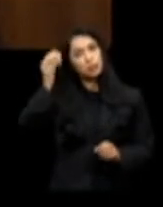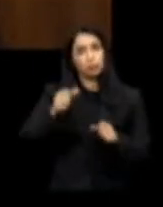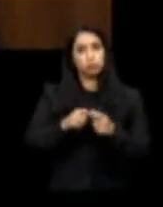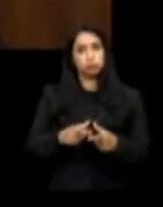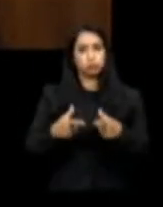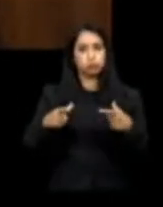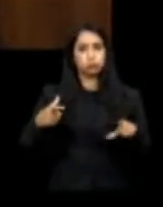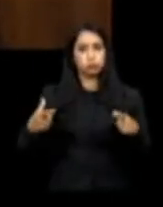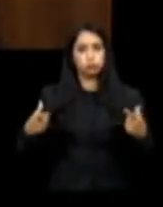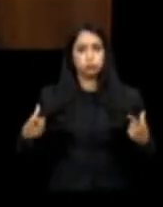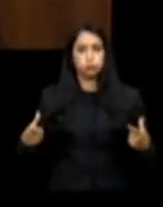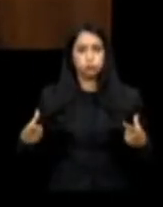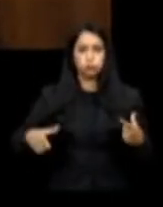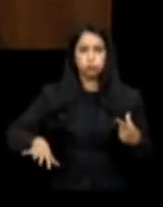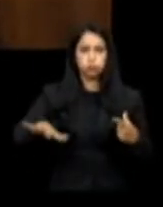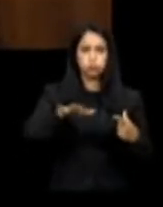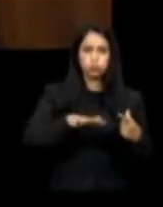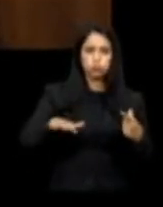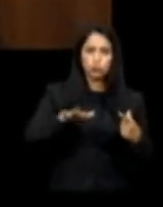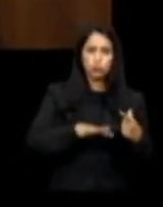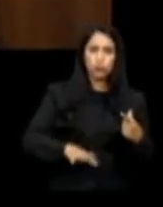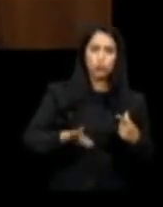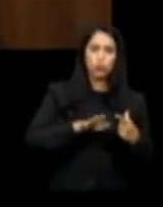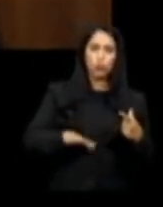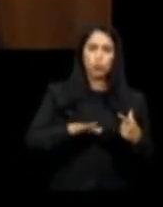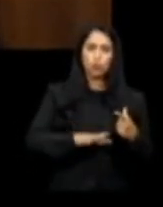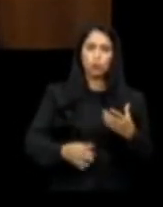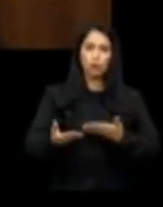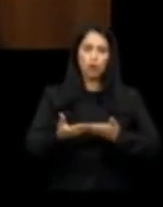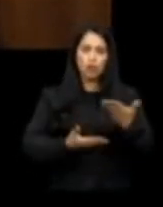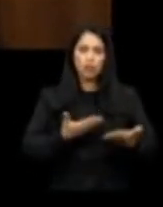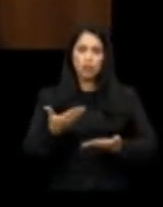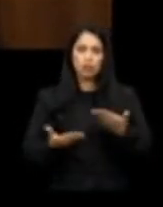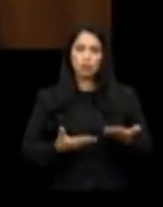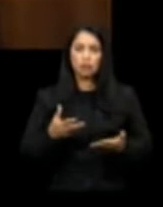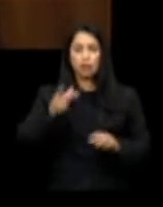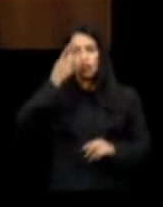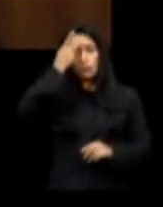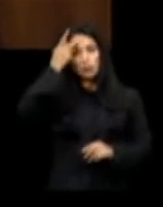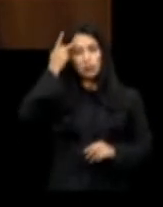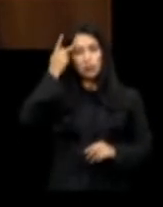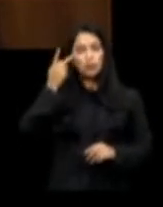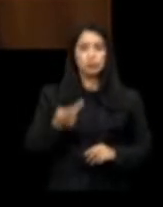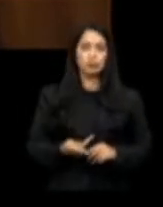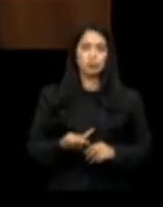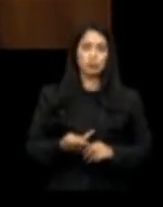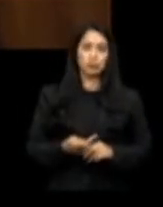amplo, abrangendo tudo que diga a respeito ao interessado,